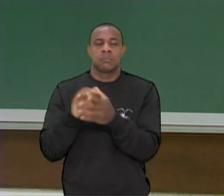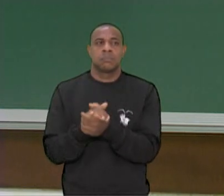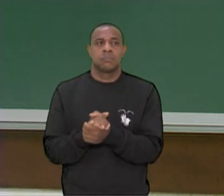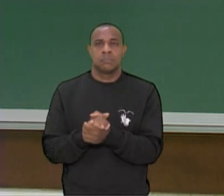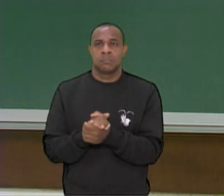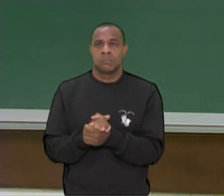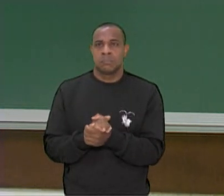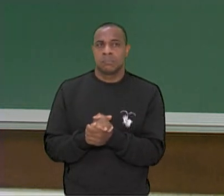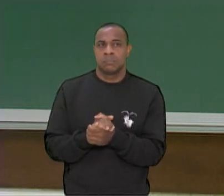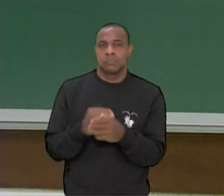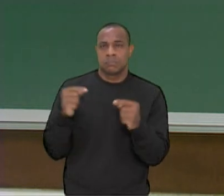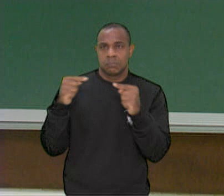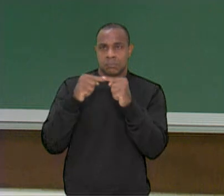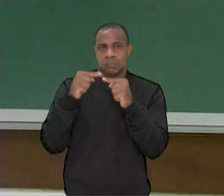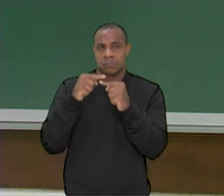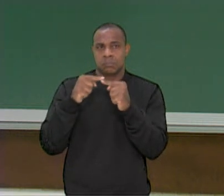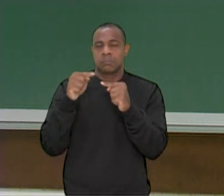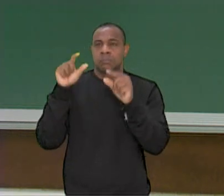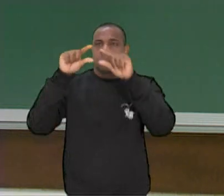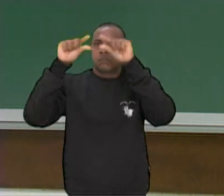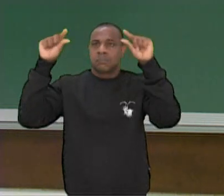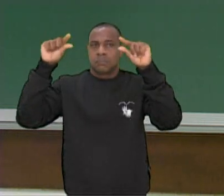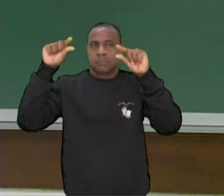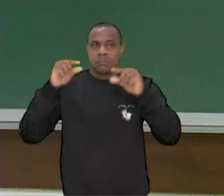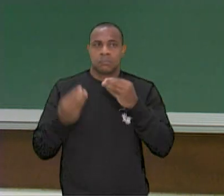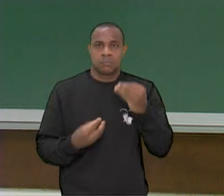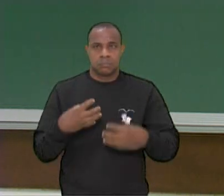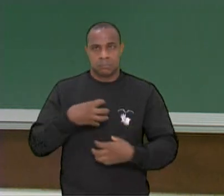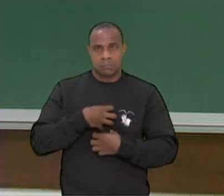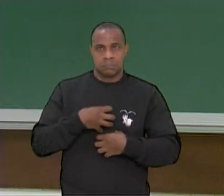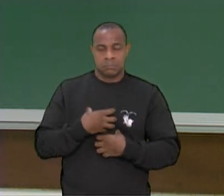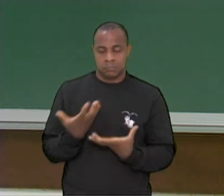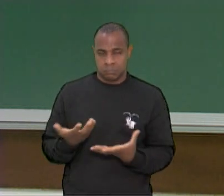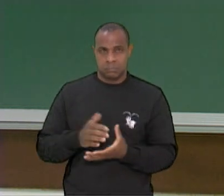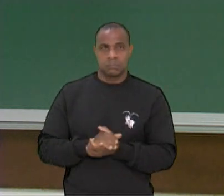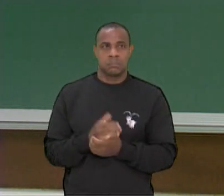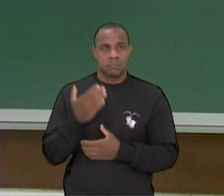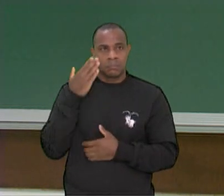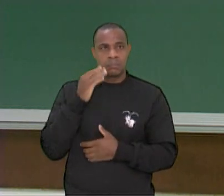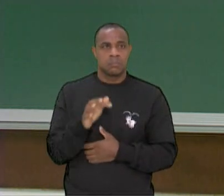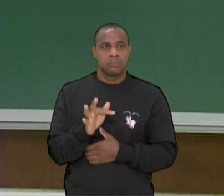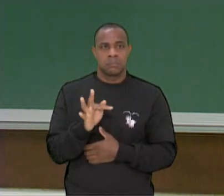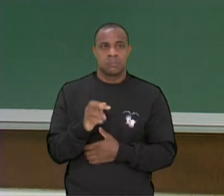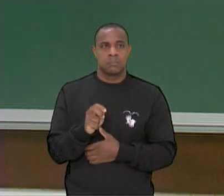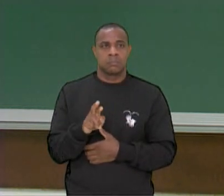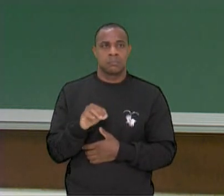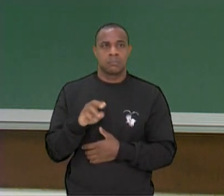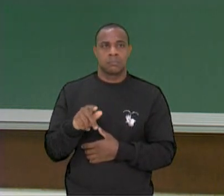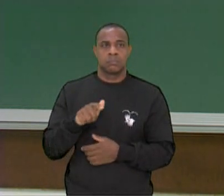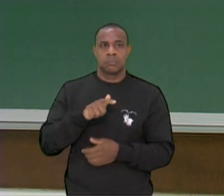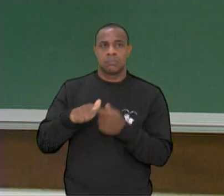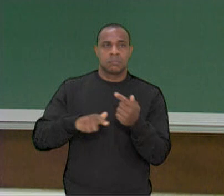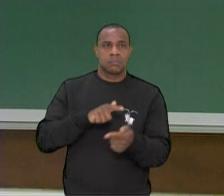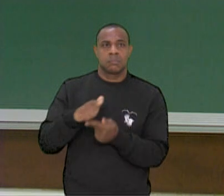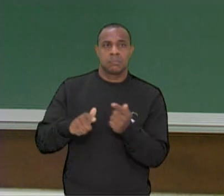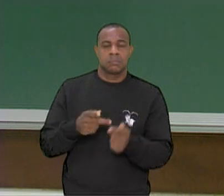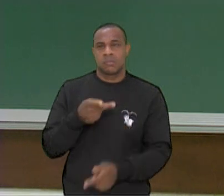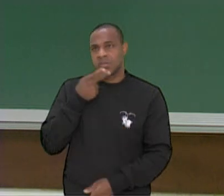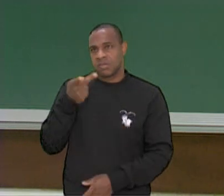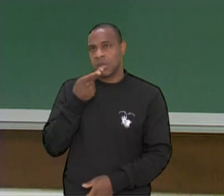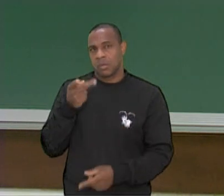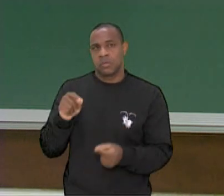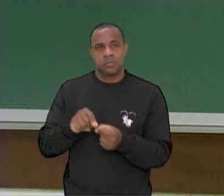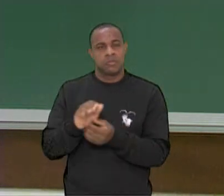mão calosas. Não faz sentido, tá? Aqui um outro exemplo. Furou a greve e disse para todo mundo. Não